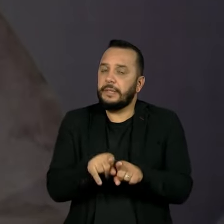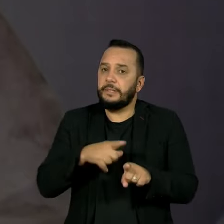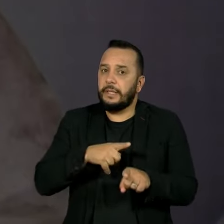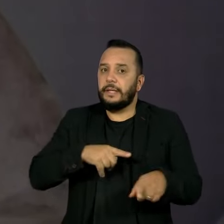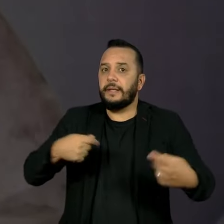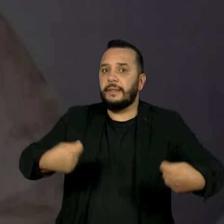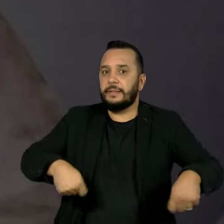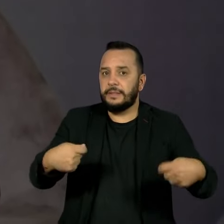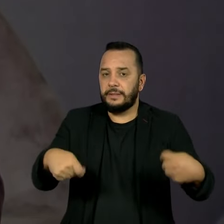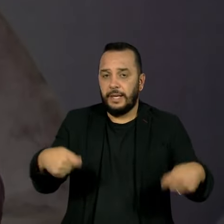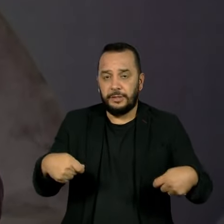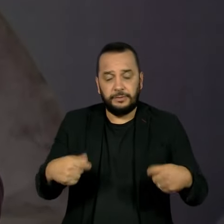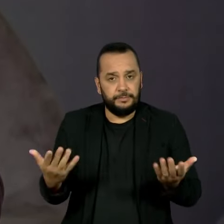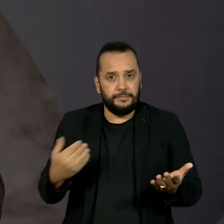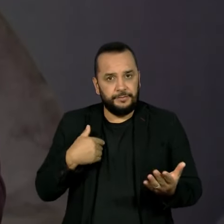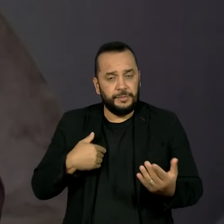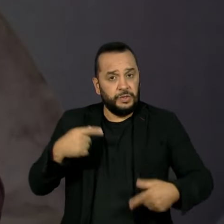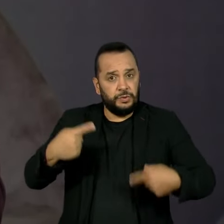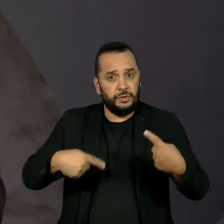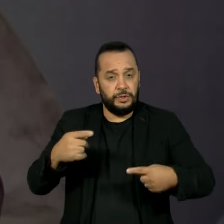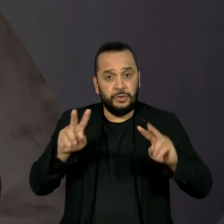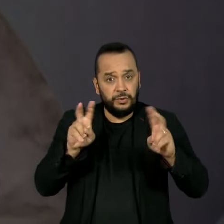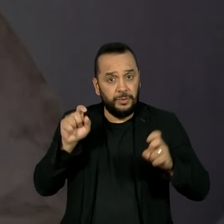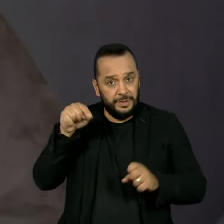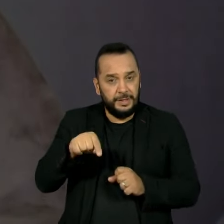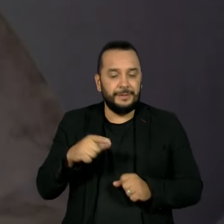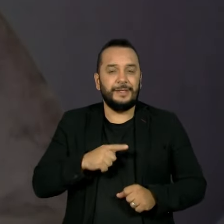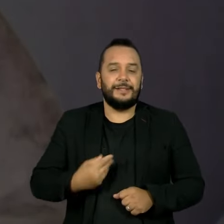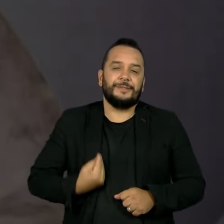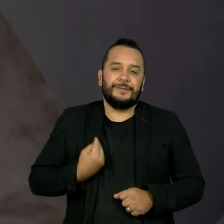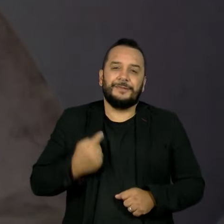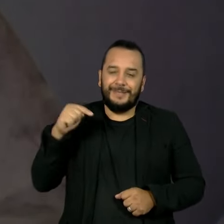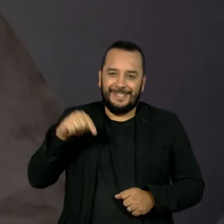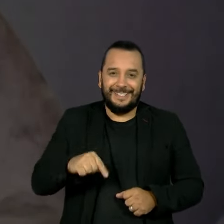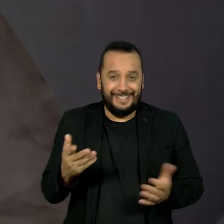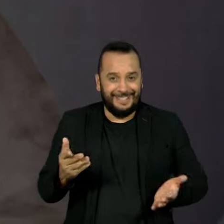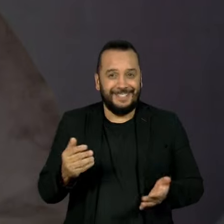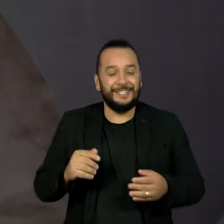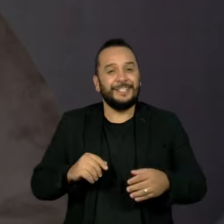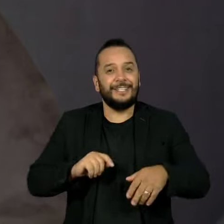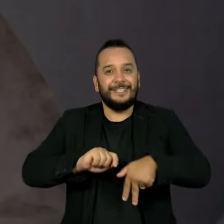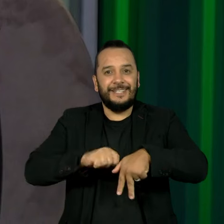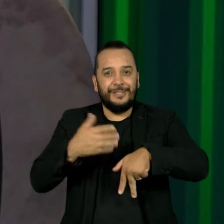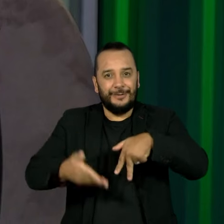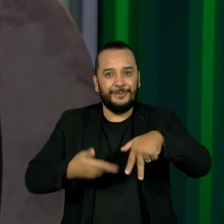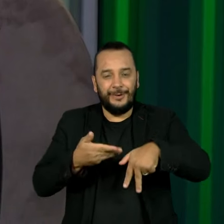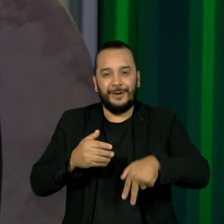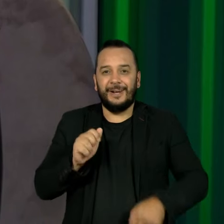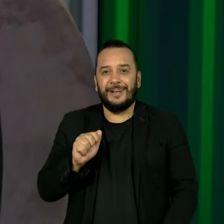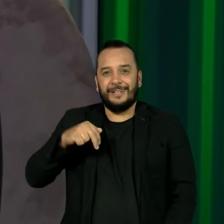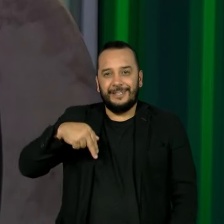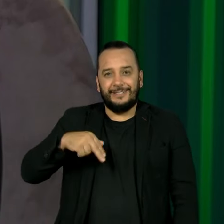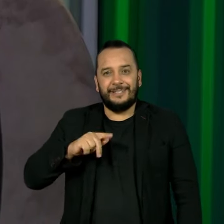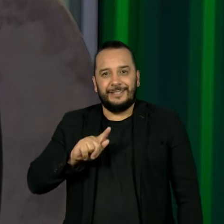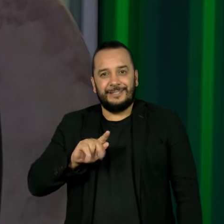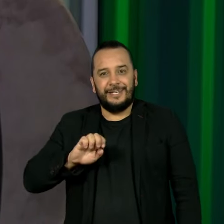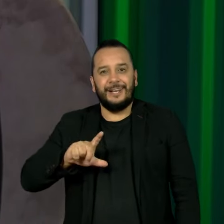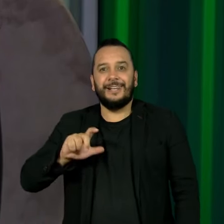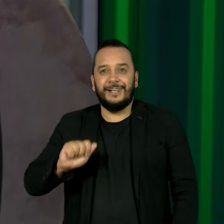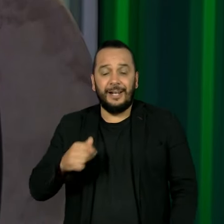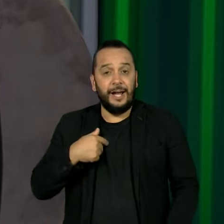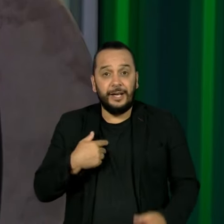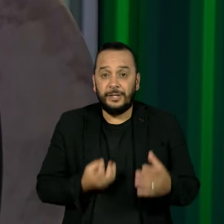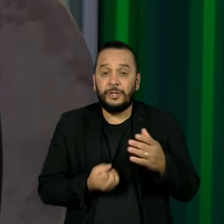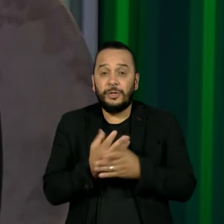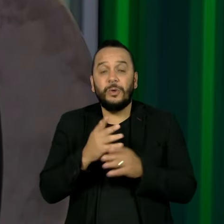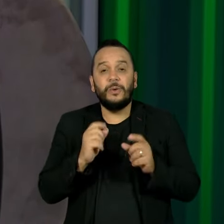necessidade. Para discutirmos mais sobre essa realidade, estou recebendo hoje aqui no Negros em Foco, Angélica Camargo, que é cofundadora